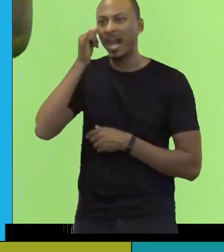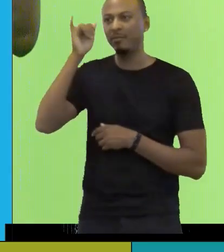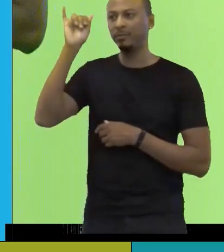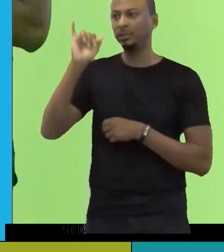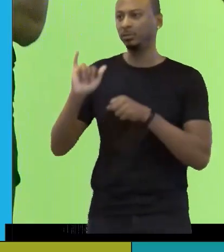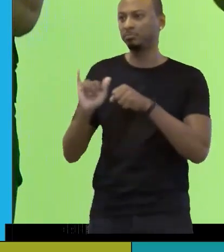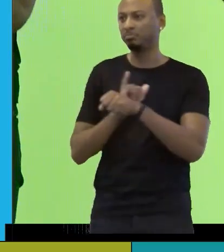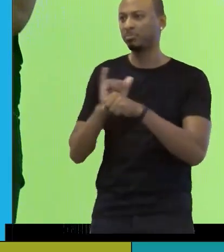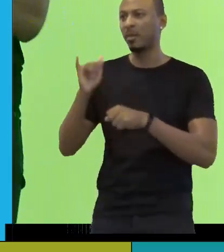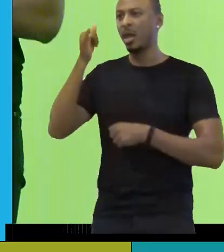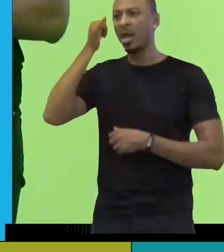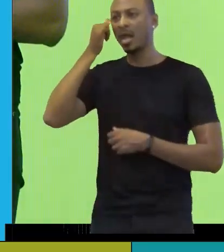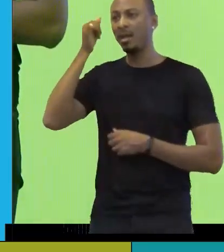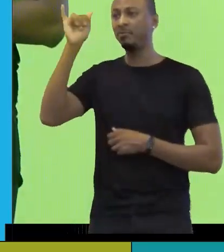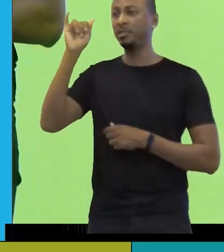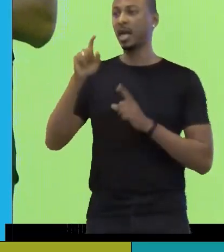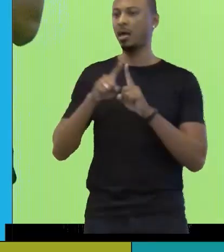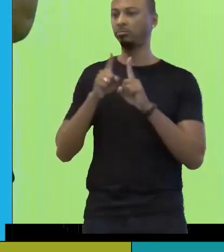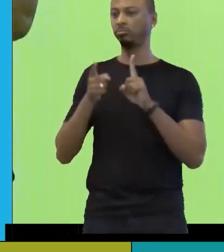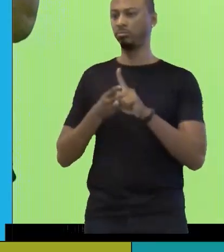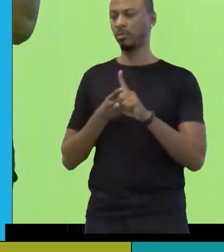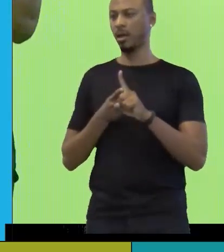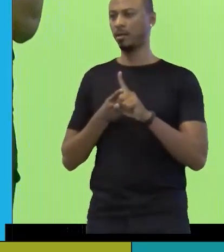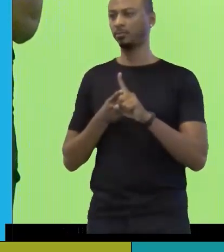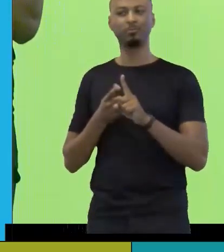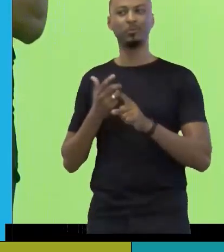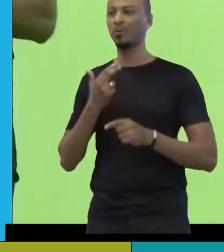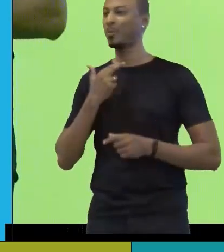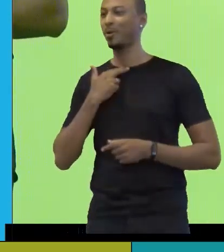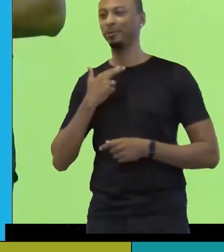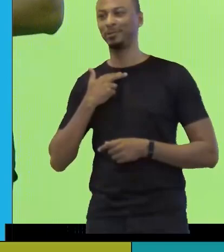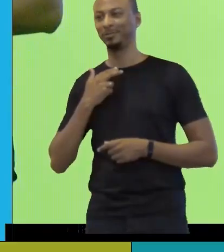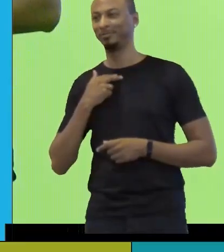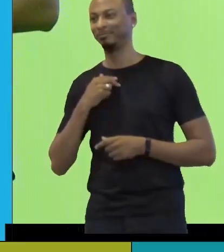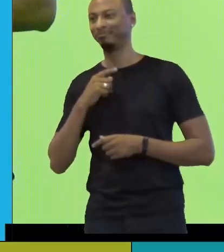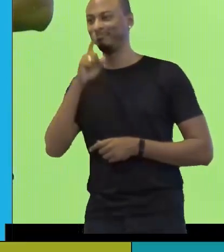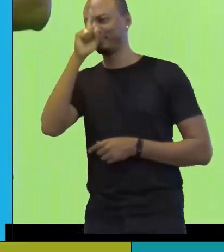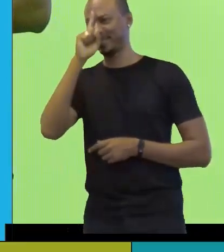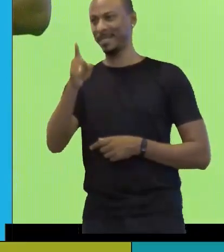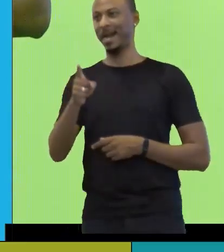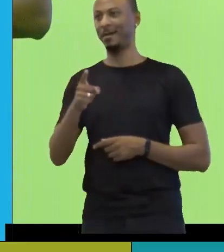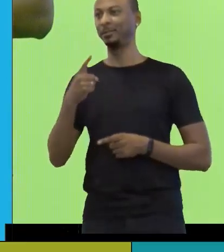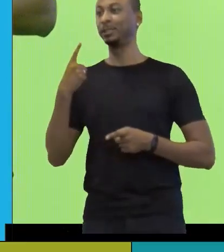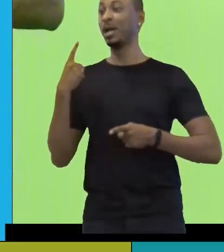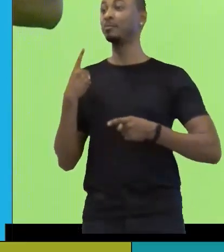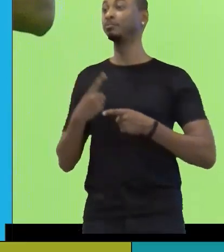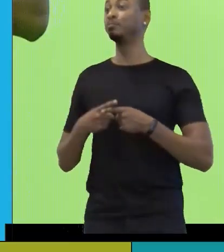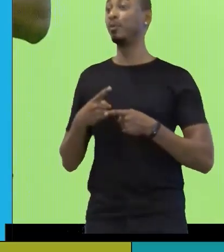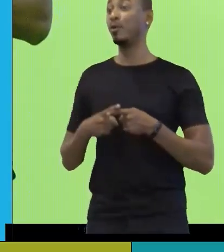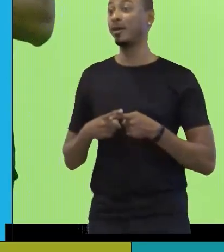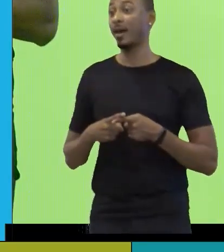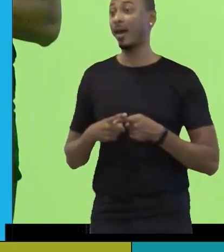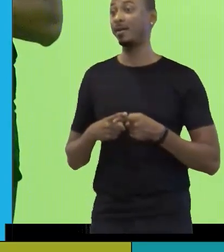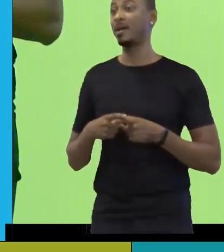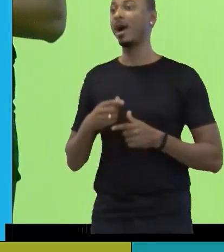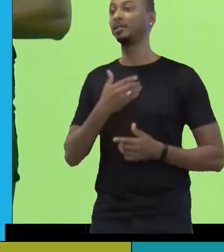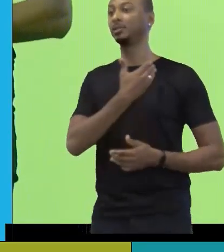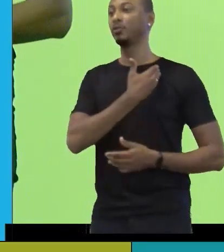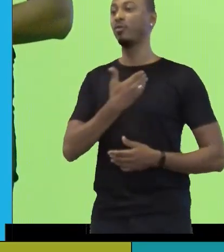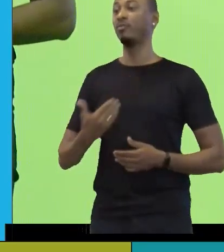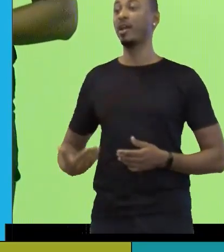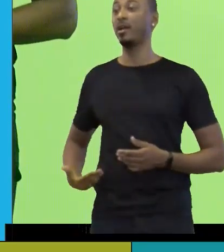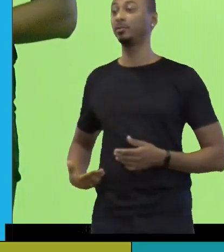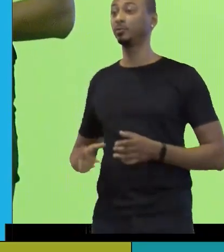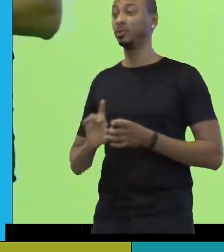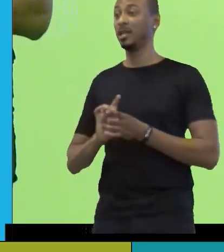diferença? O dono da farmácia, ele tem direito de vender pastel e caldo de cana se ele quiser, porque a farmácia é